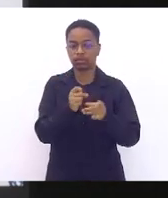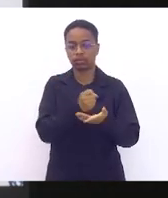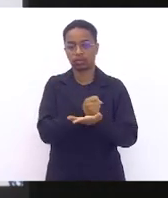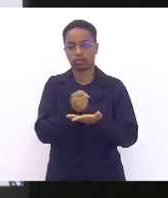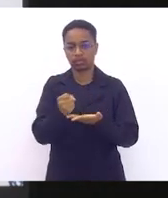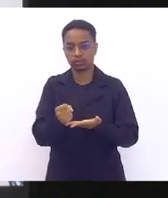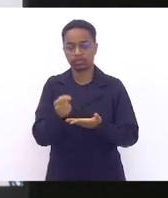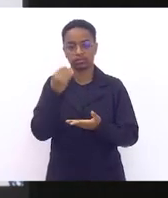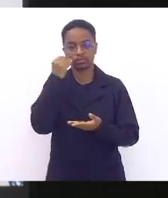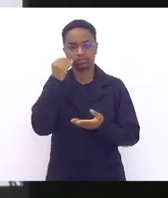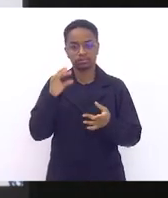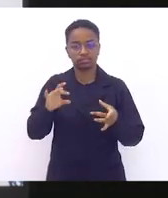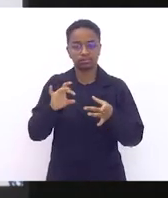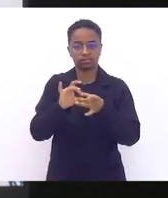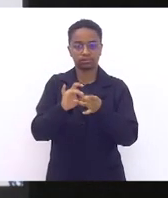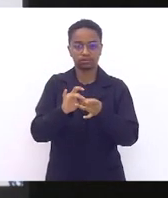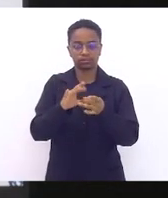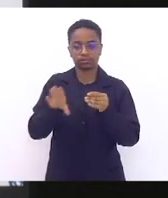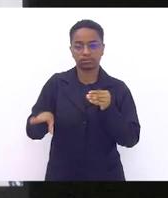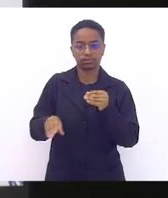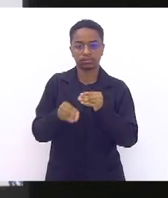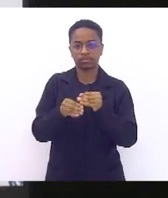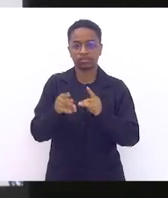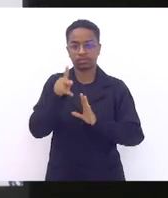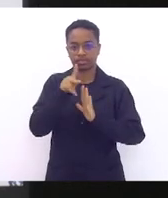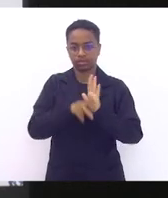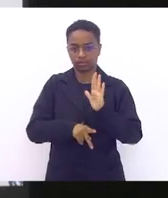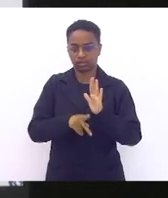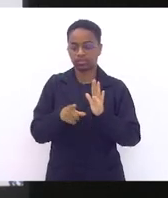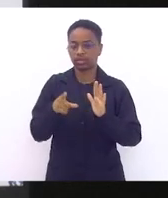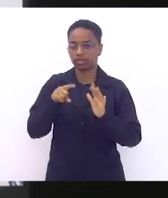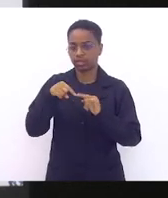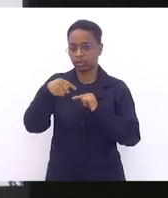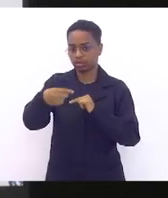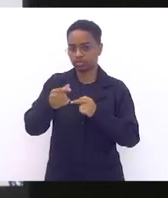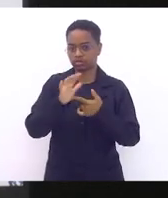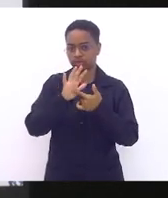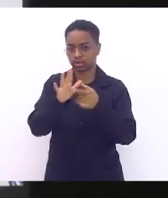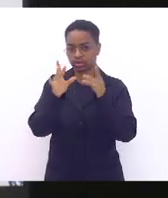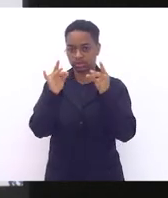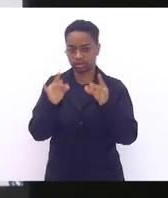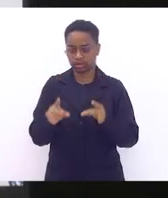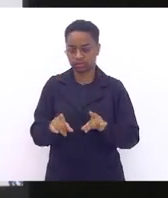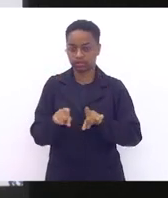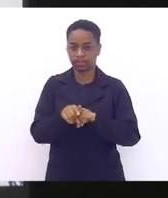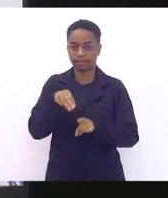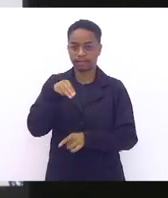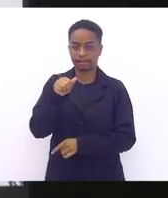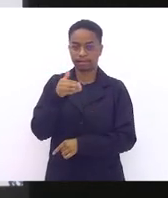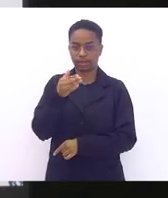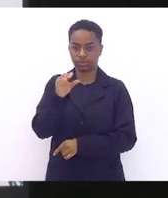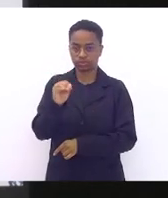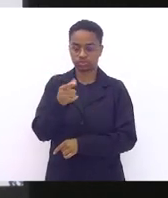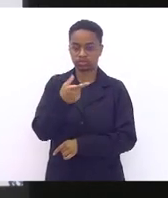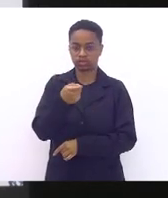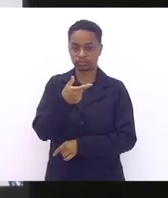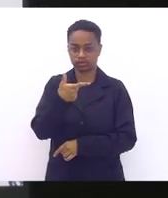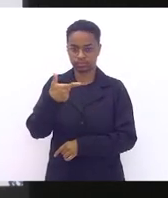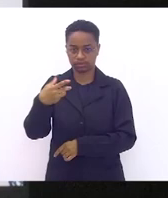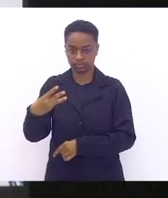para incorporar dentro do projeto. Isso tudo vai estar mais detalhado à frente. Em março de 2023, foi a